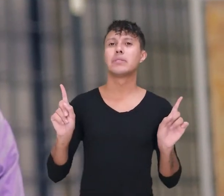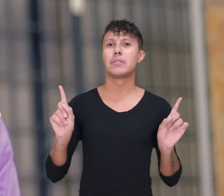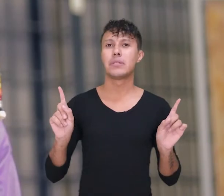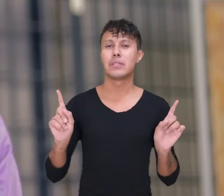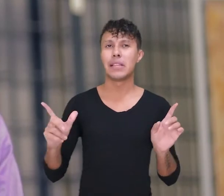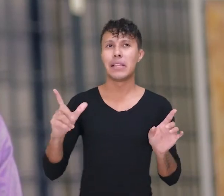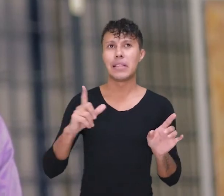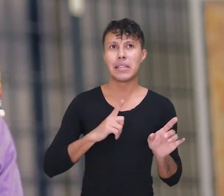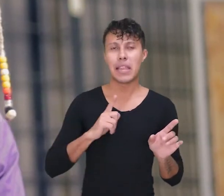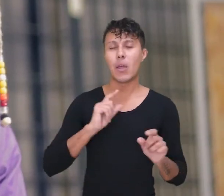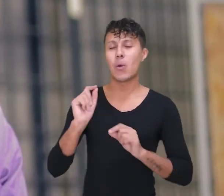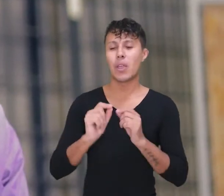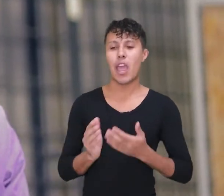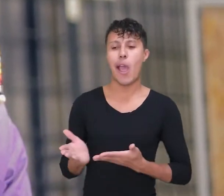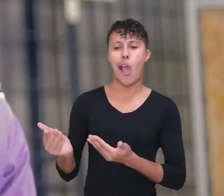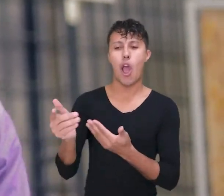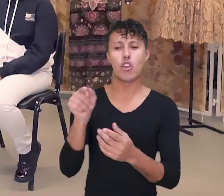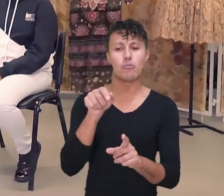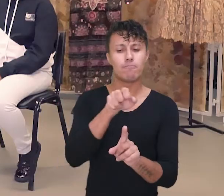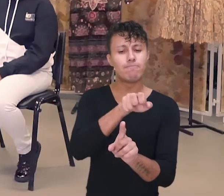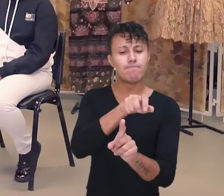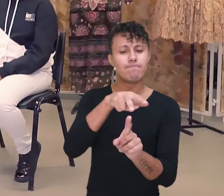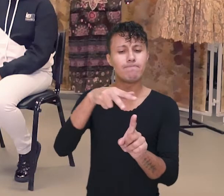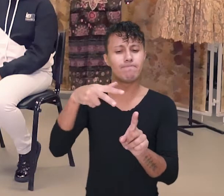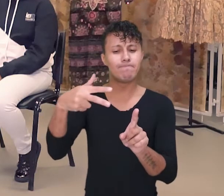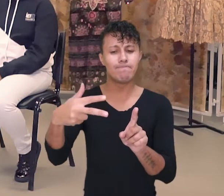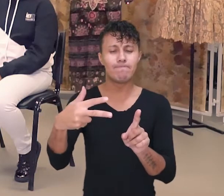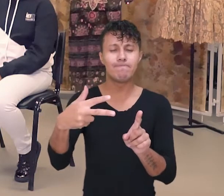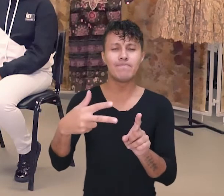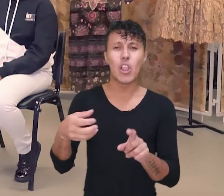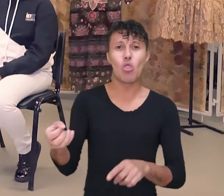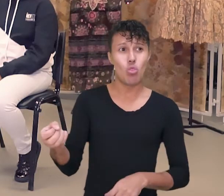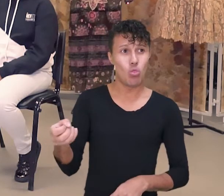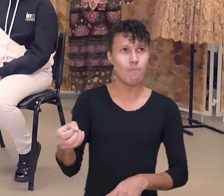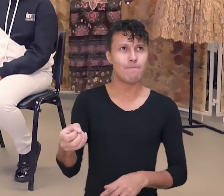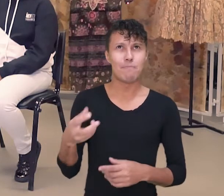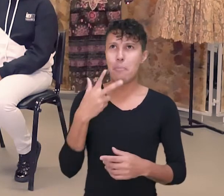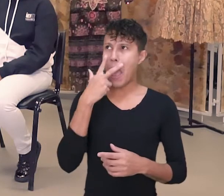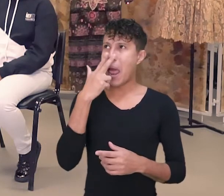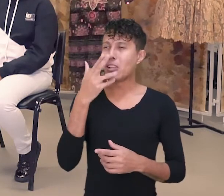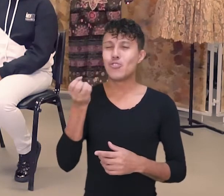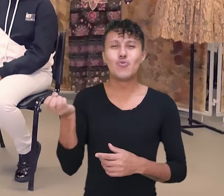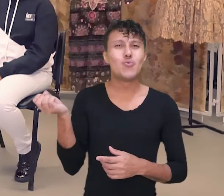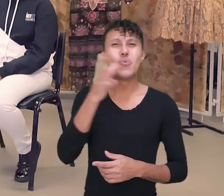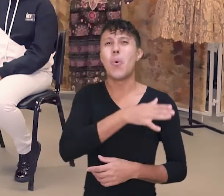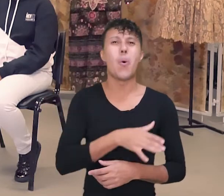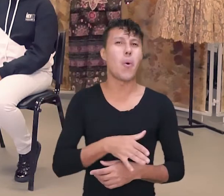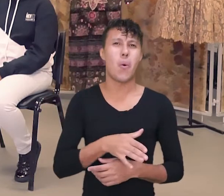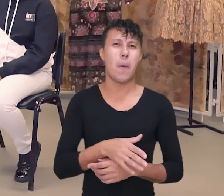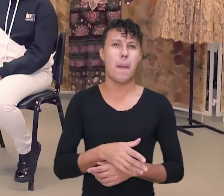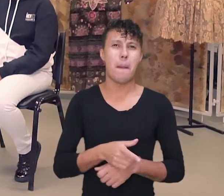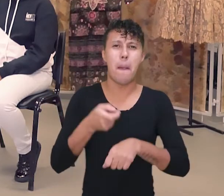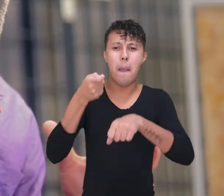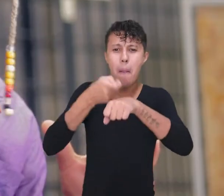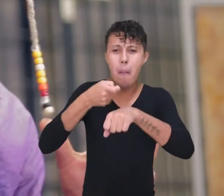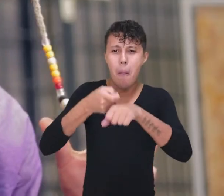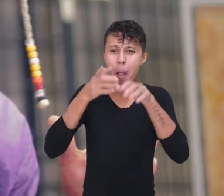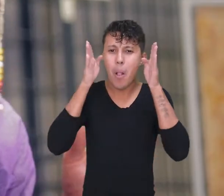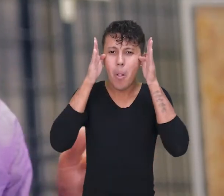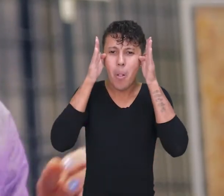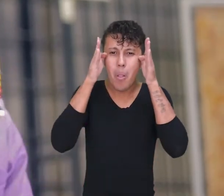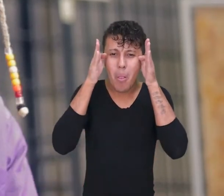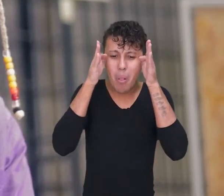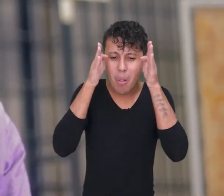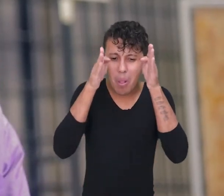da juventude ter um ponto de vista que é fresco, que não está cristalizado,